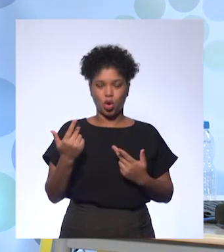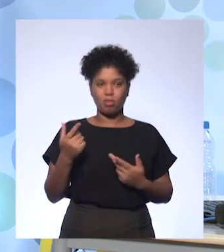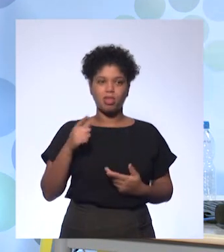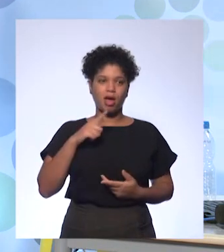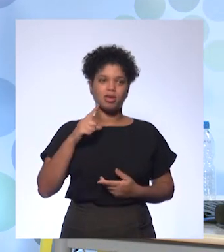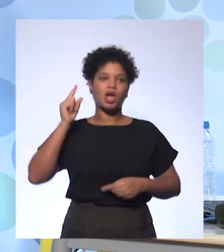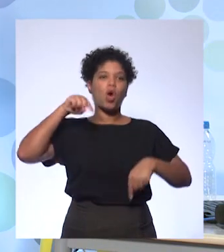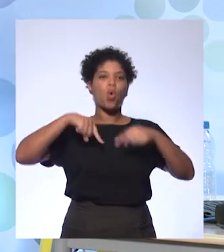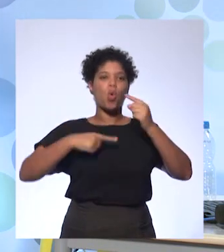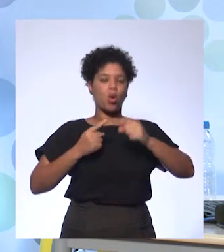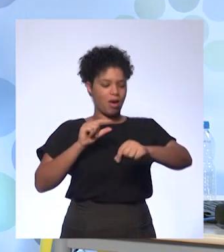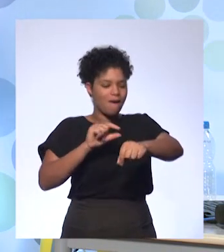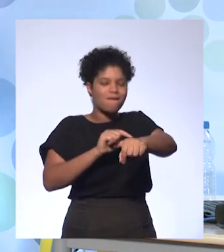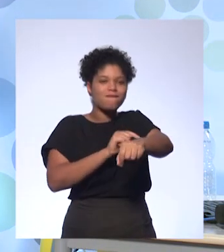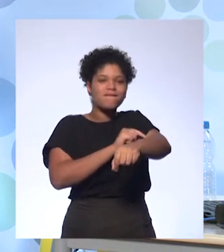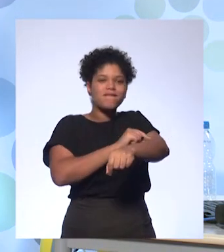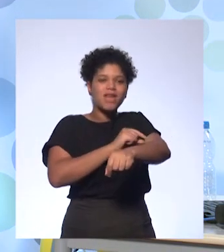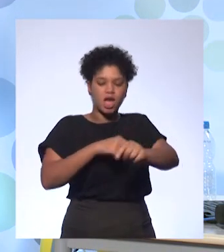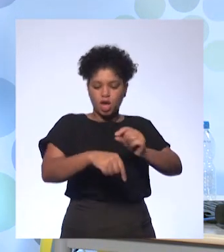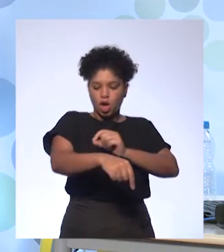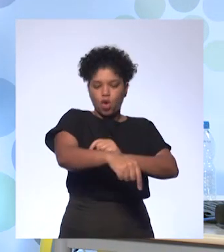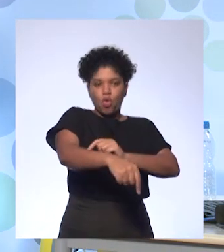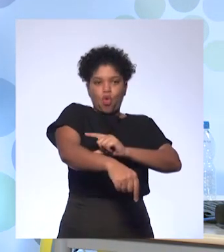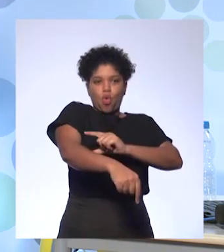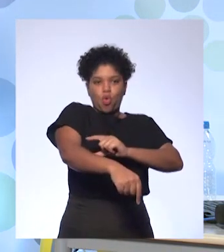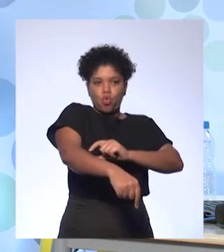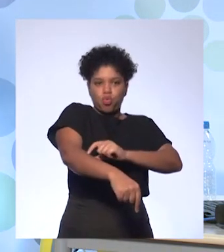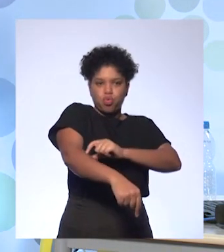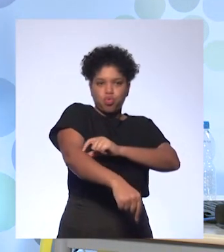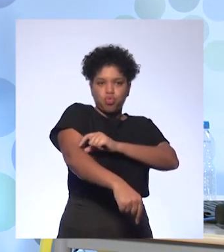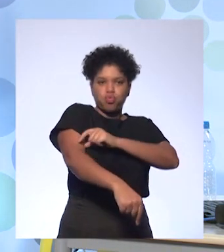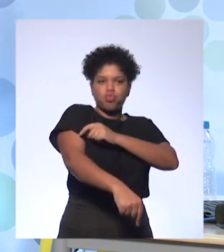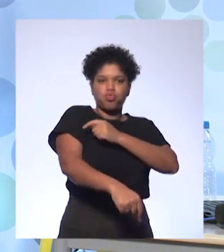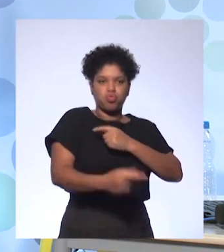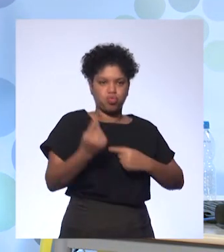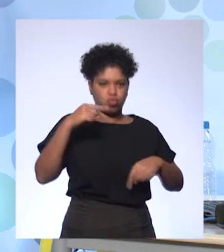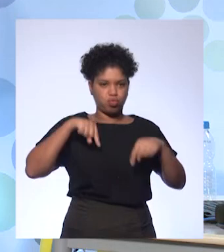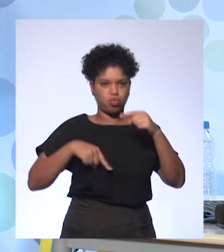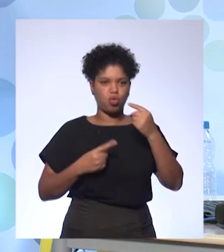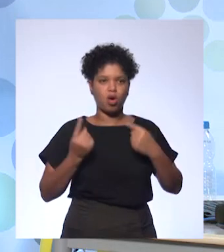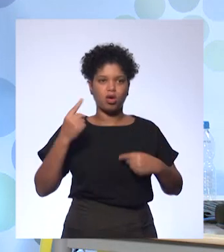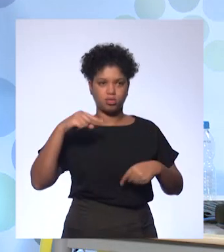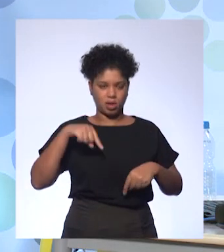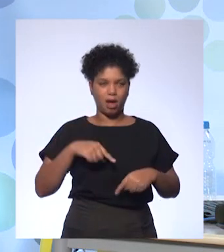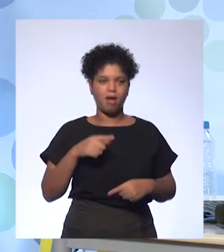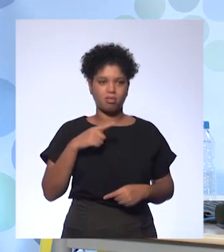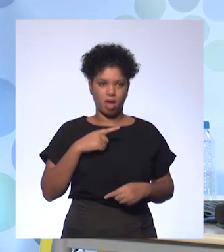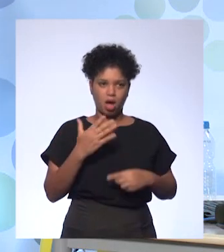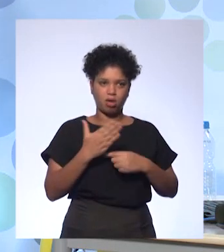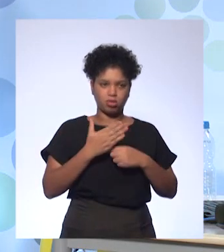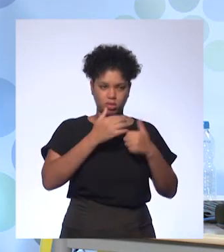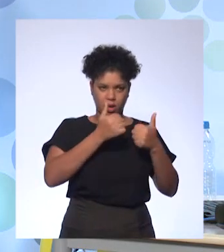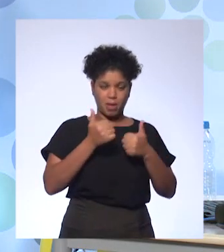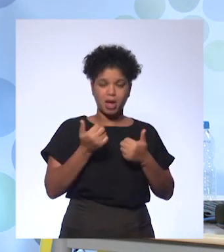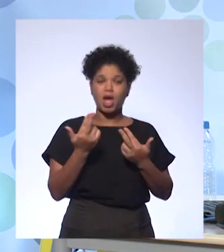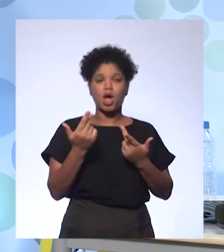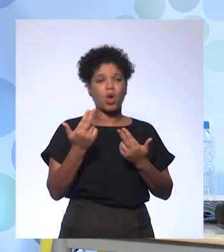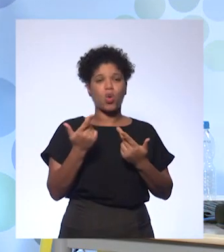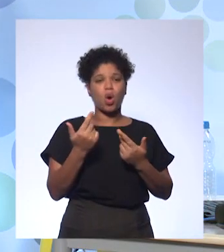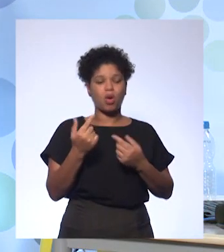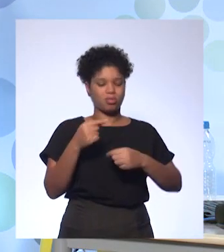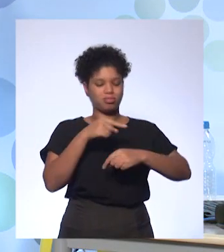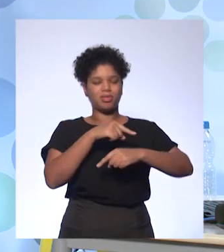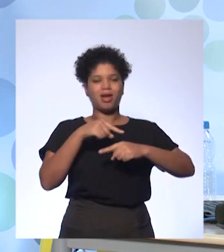corre através de veias e vasos, né? Então, nesse caso aí, também acontece isso, tá?